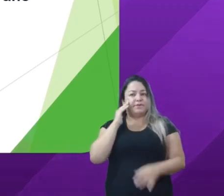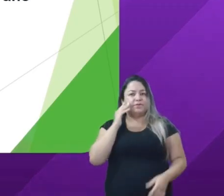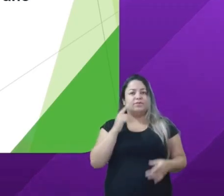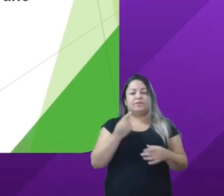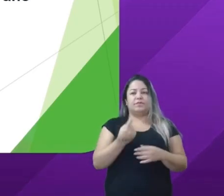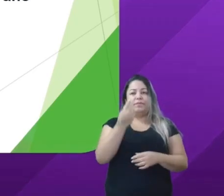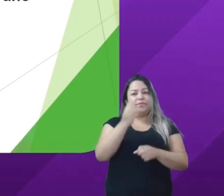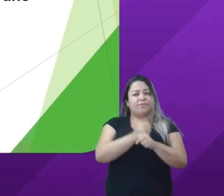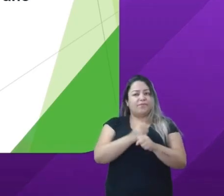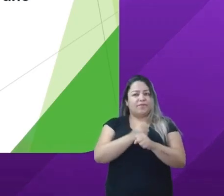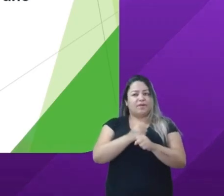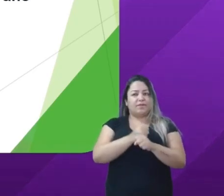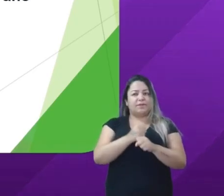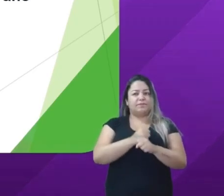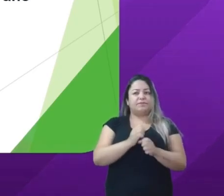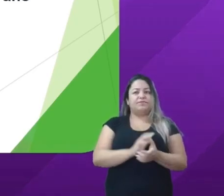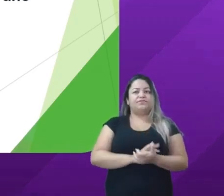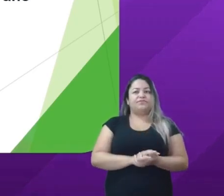ano.